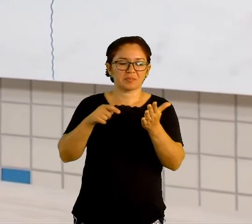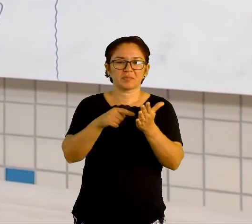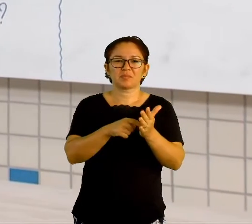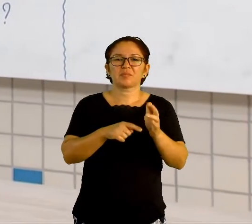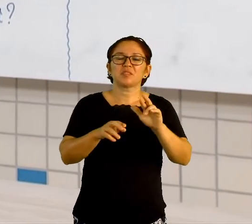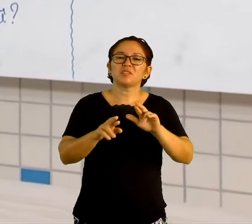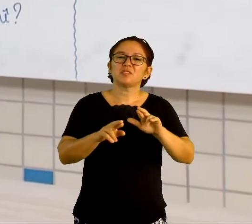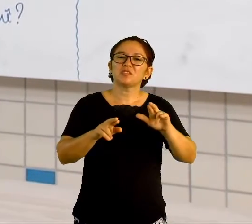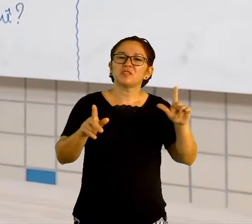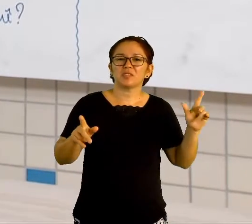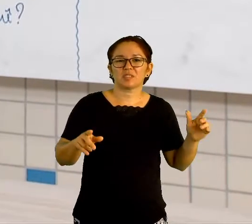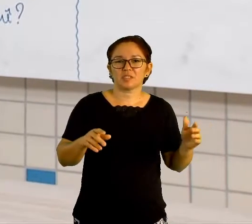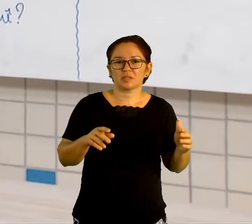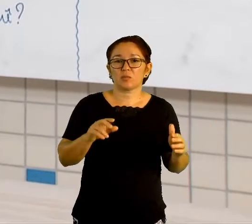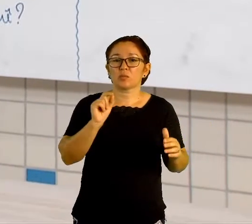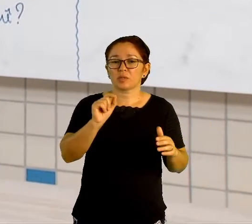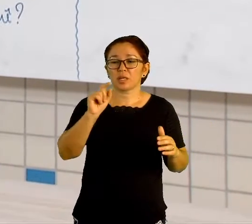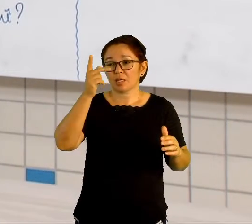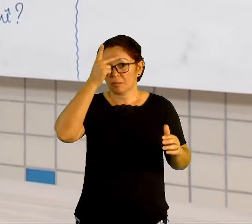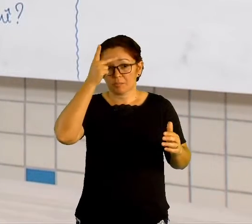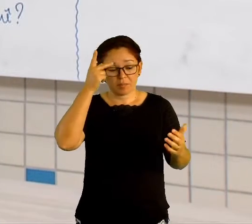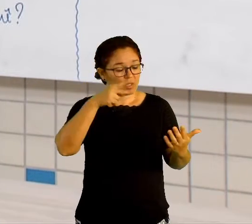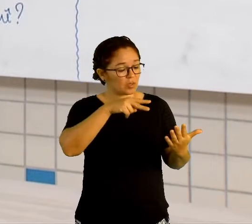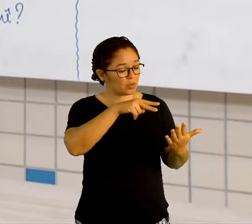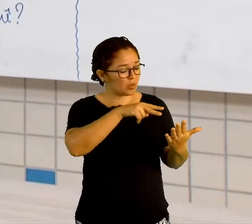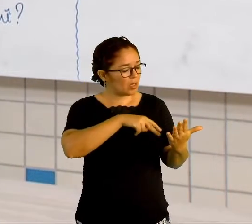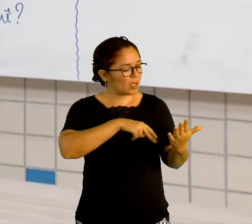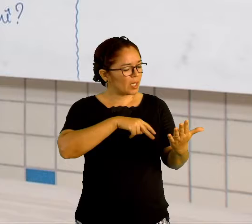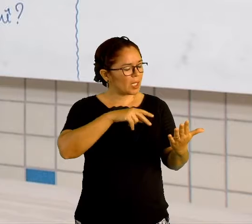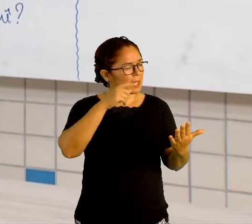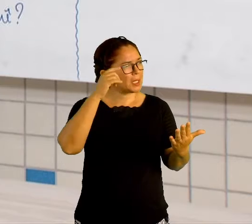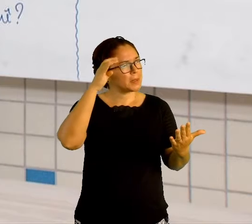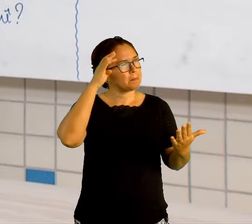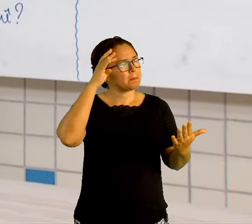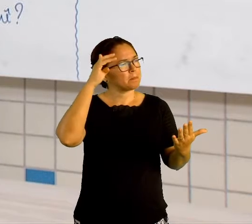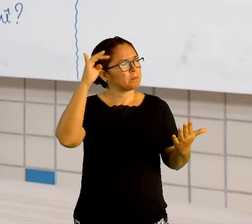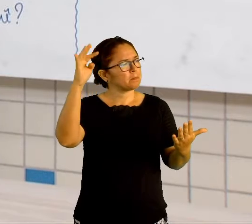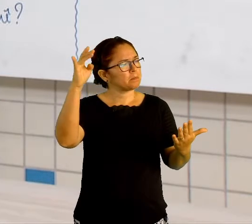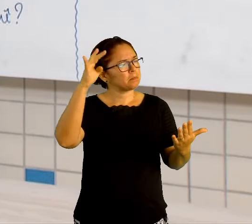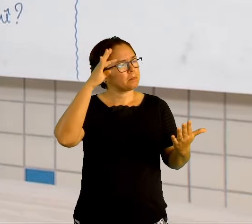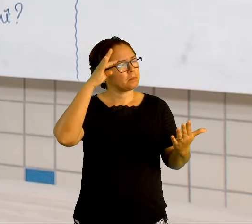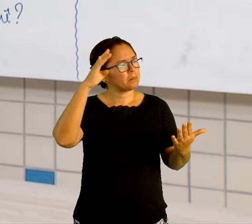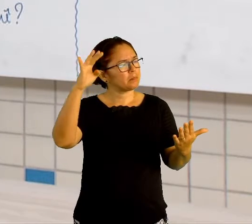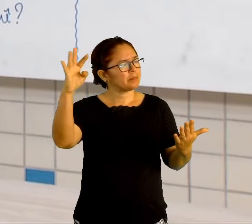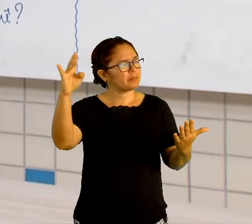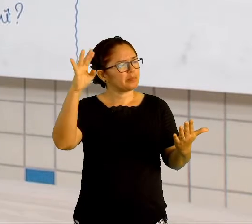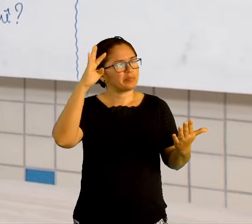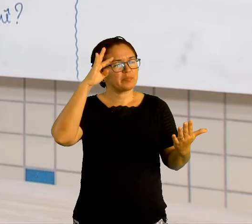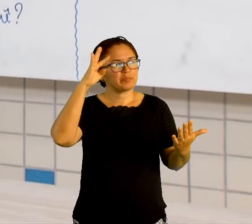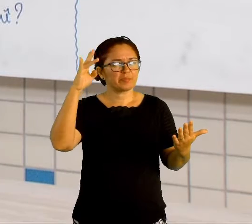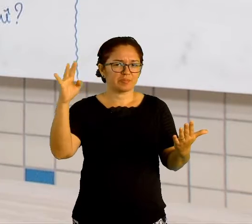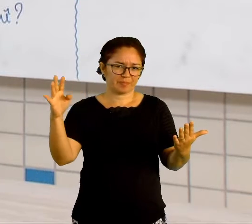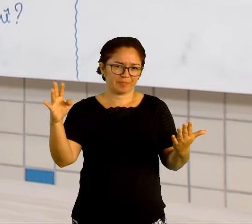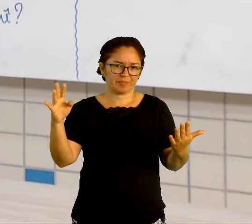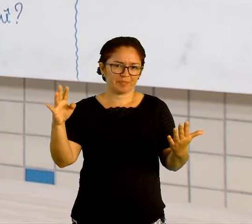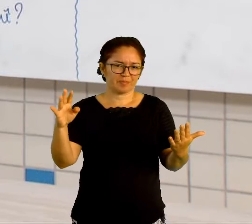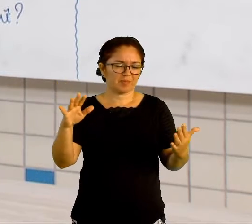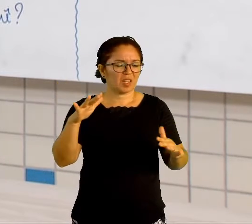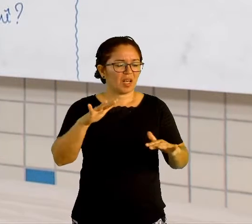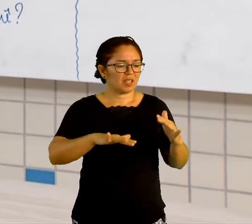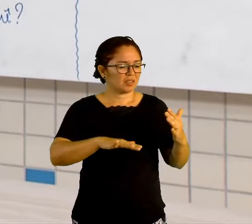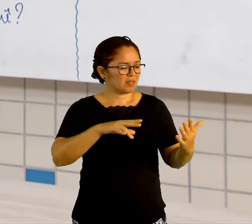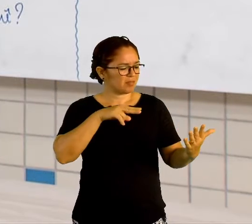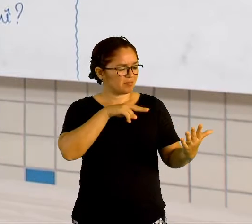a possibilidade ali de, após uma determinada leitura, aquela leitura causar uma certa